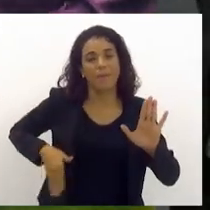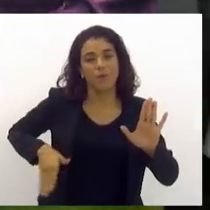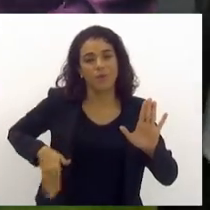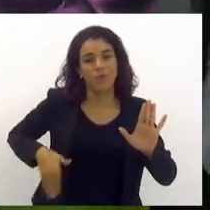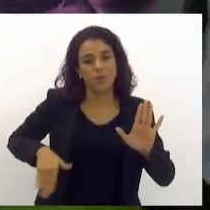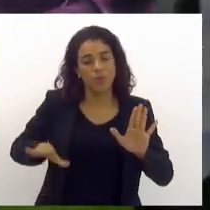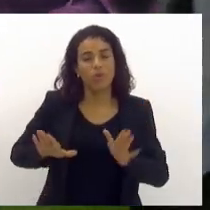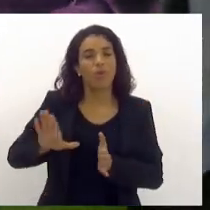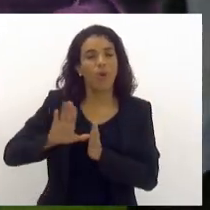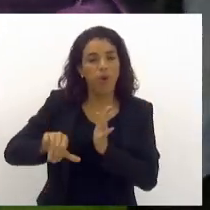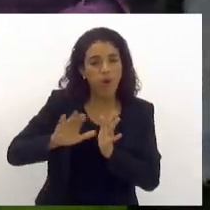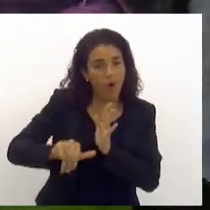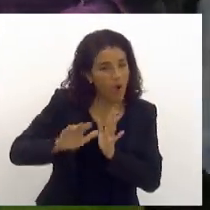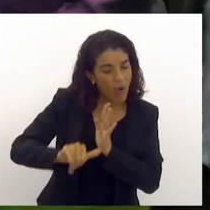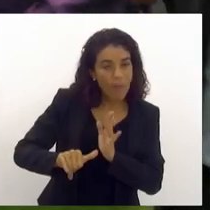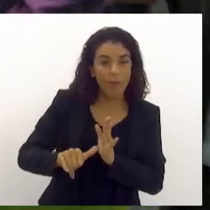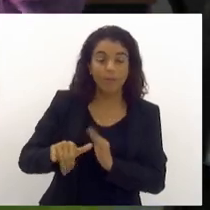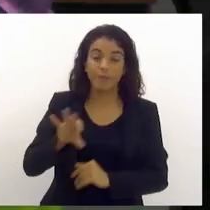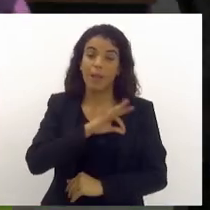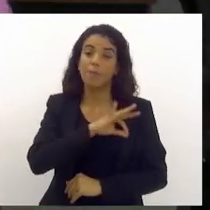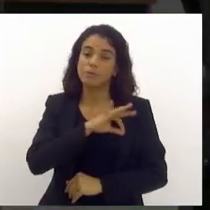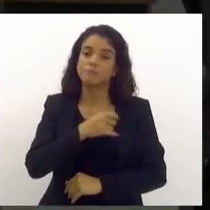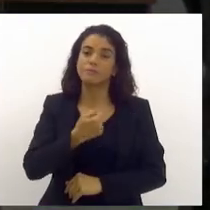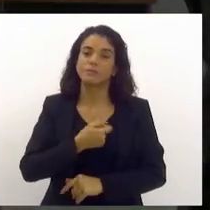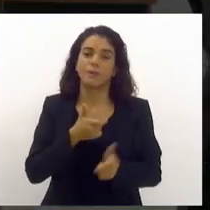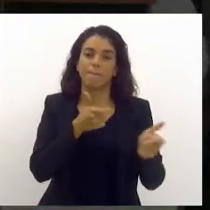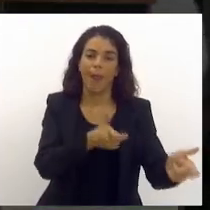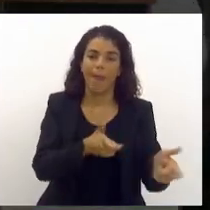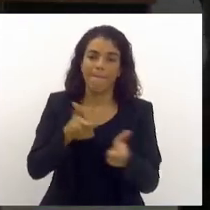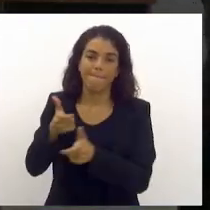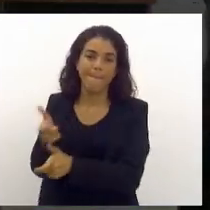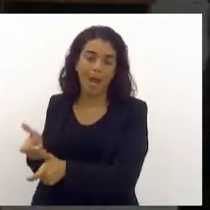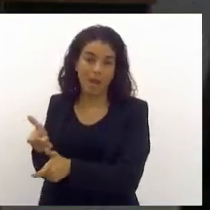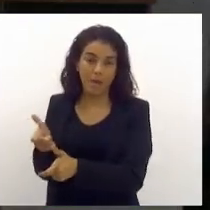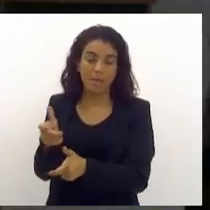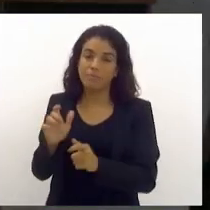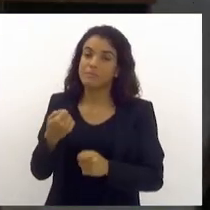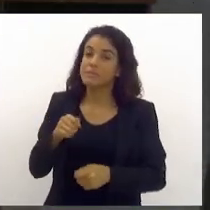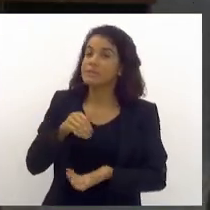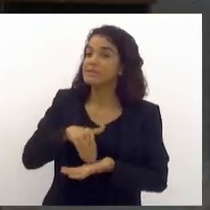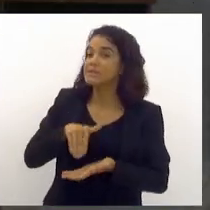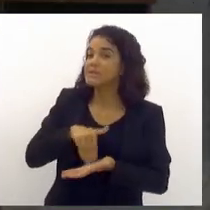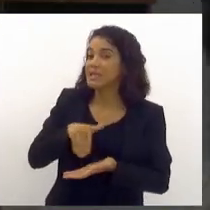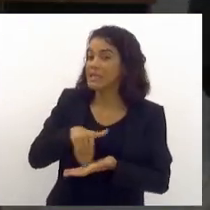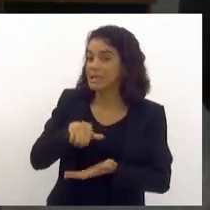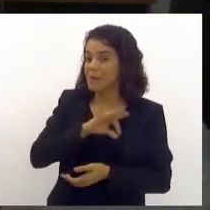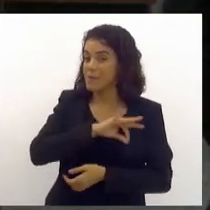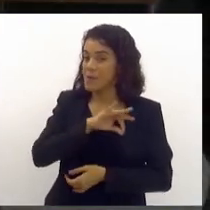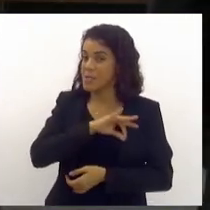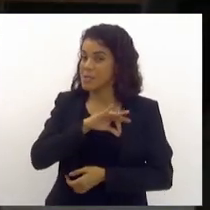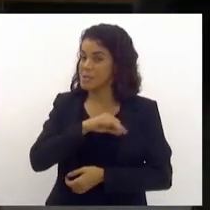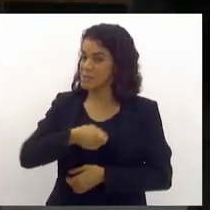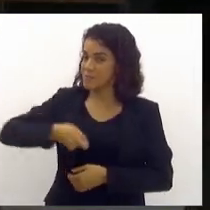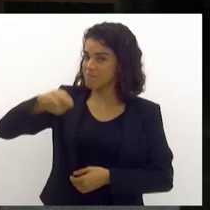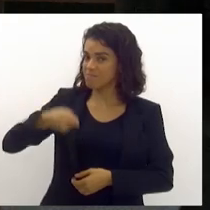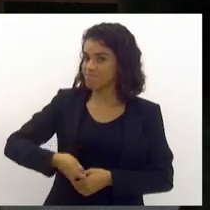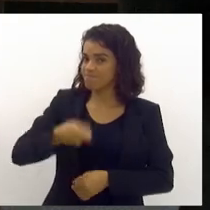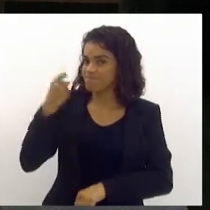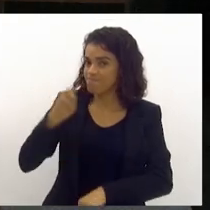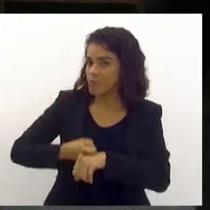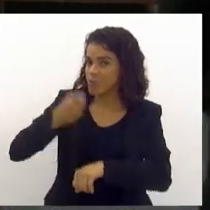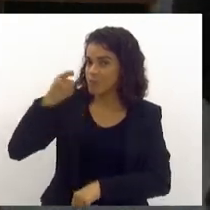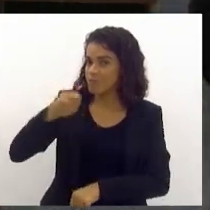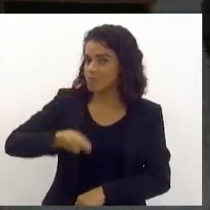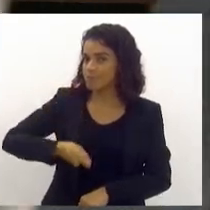bandido, que a polícia tem que reprimir. Agora, para reprimir, tem que ter um secretário da Polícia Militar de pulso. De